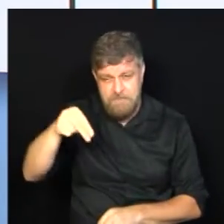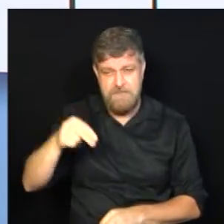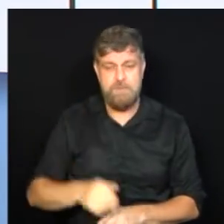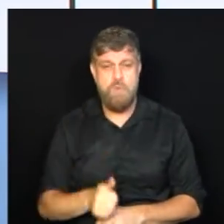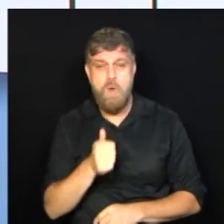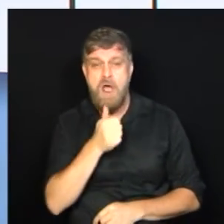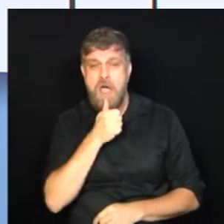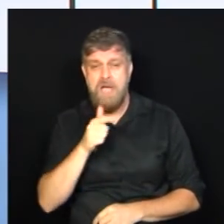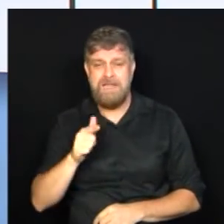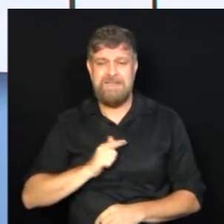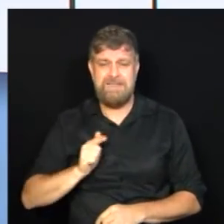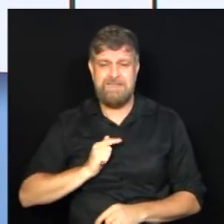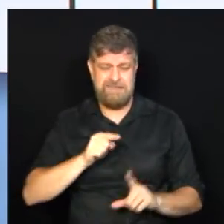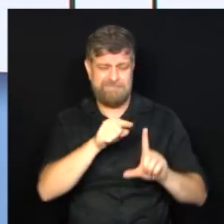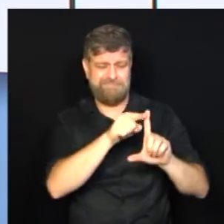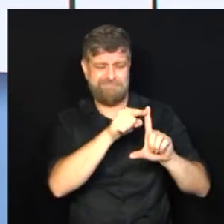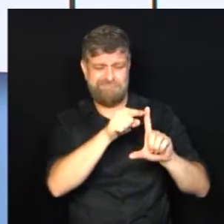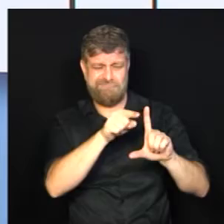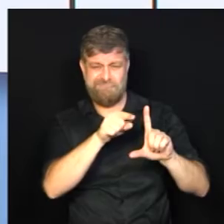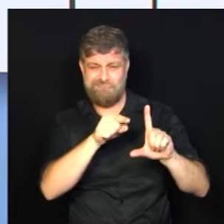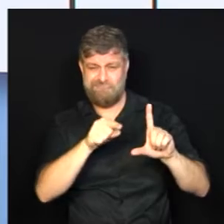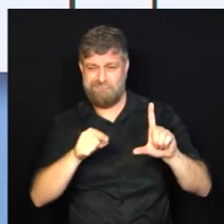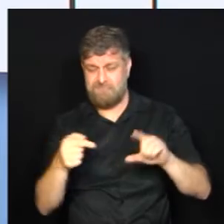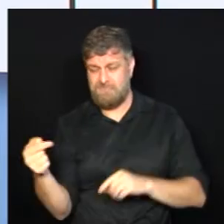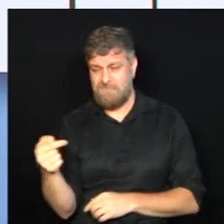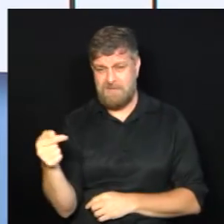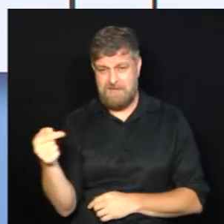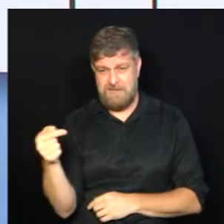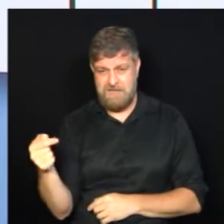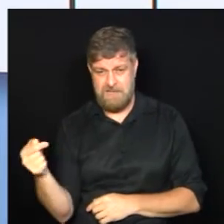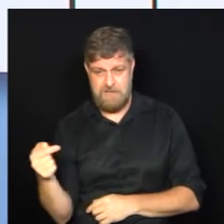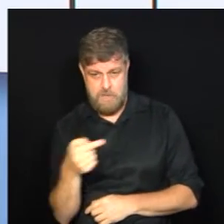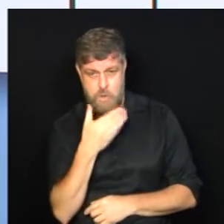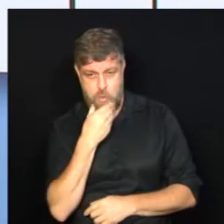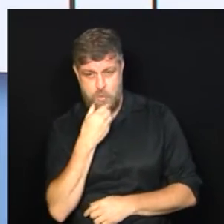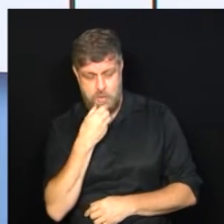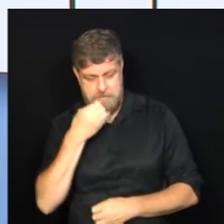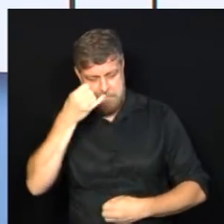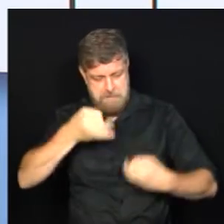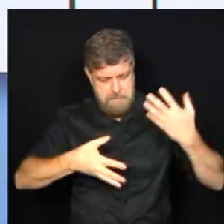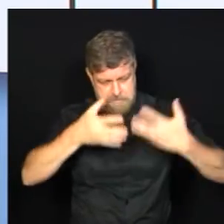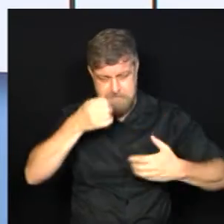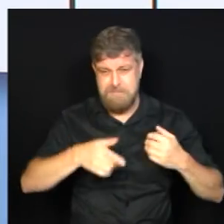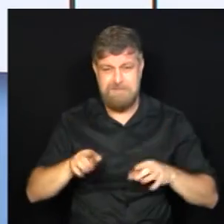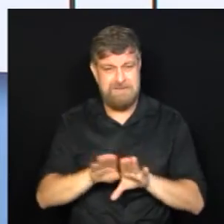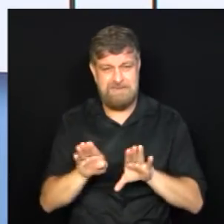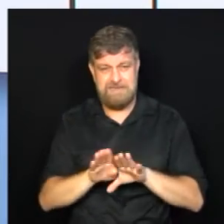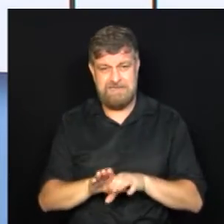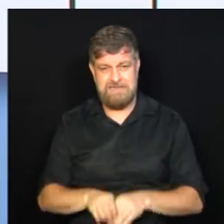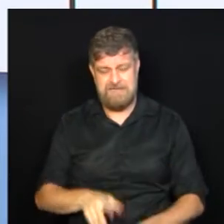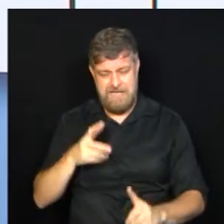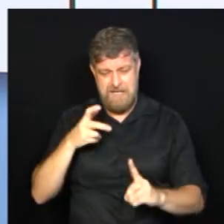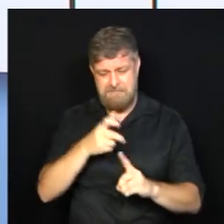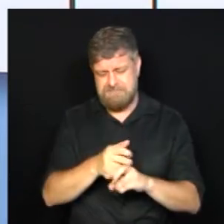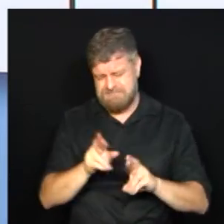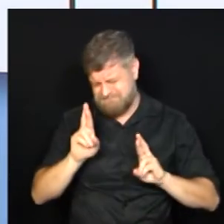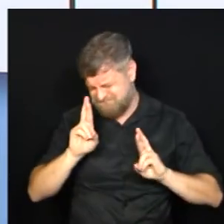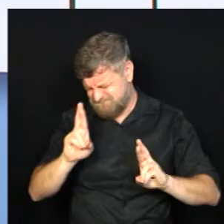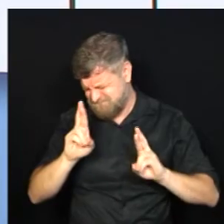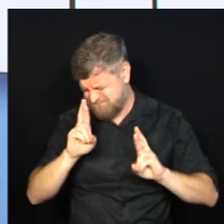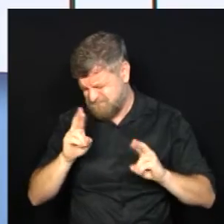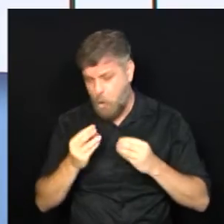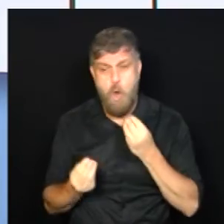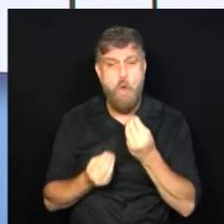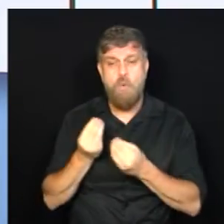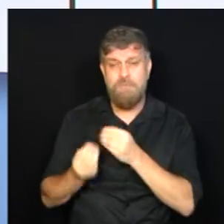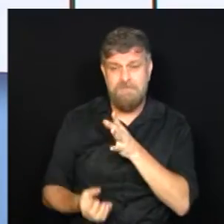essa tendência negativa, como o Paulo disse, aí, a nebulosidade, a esperança da vacina, como vai